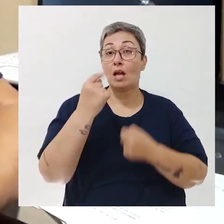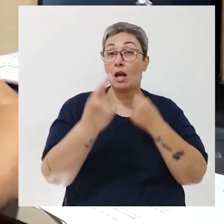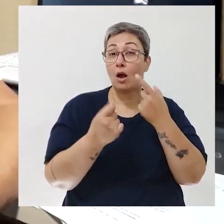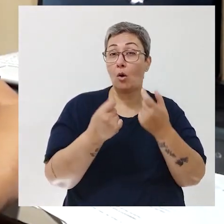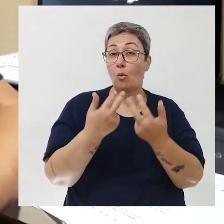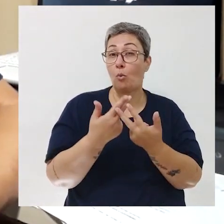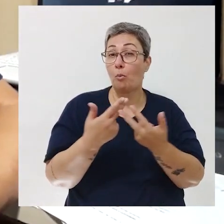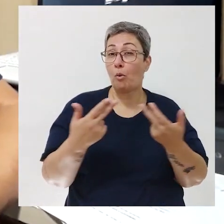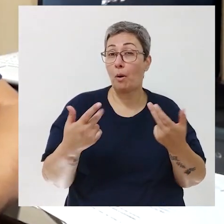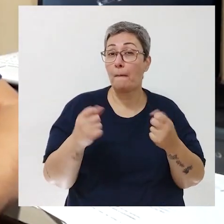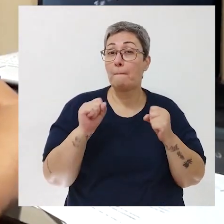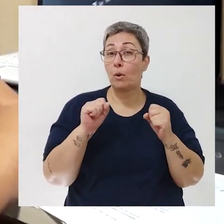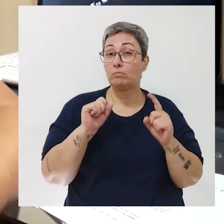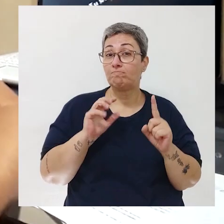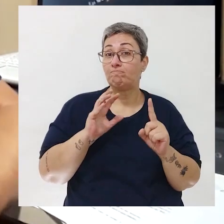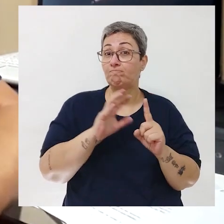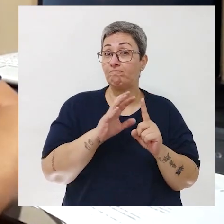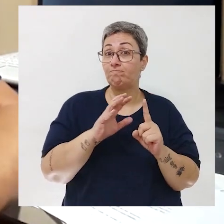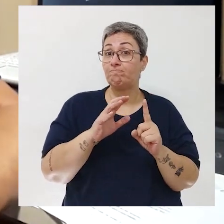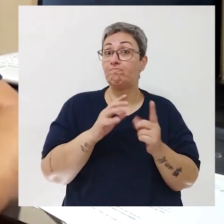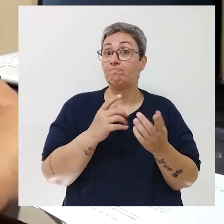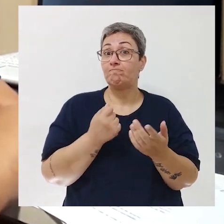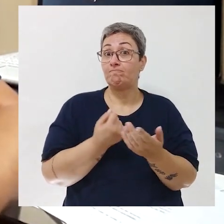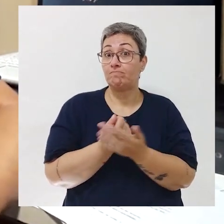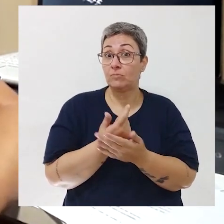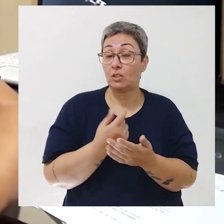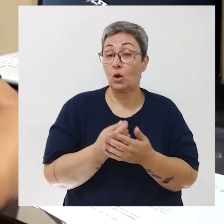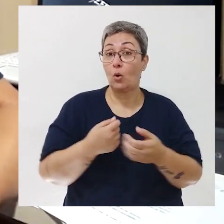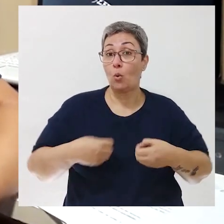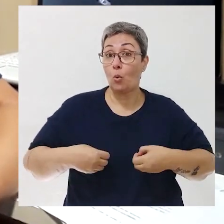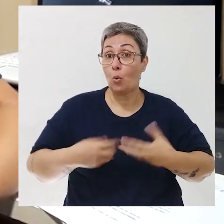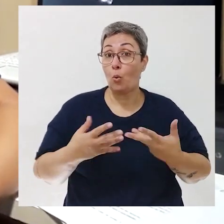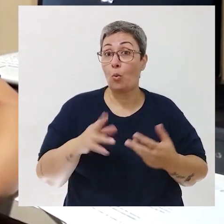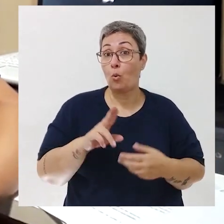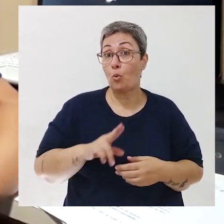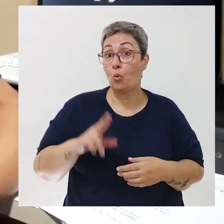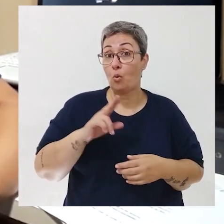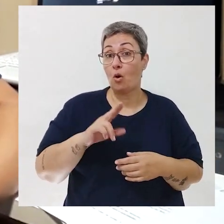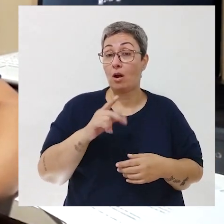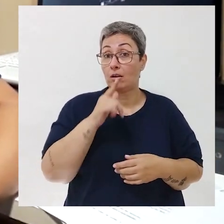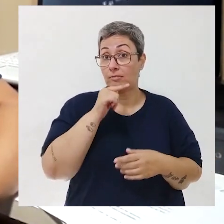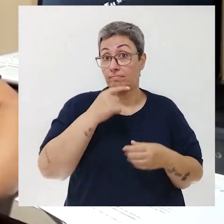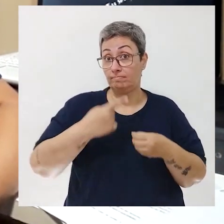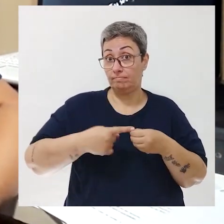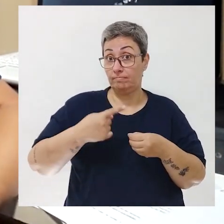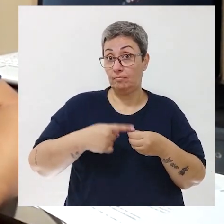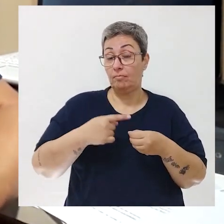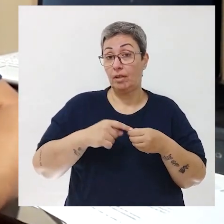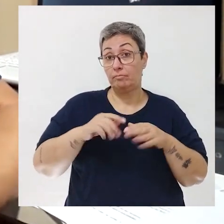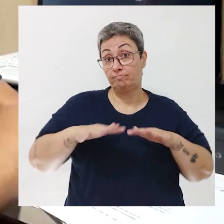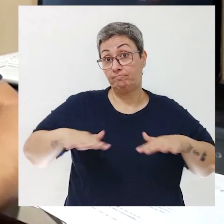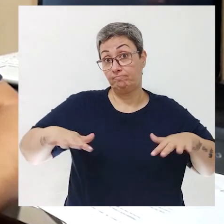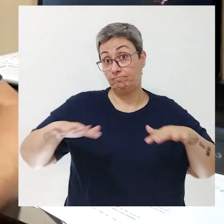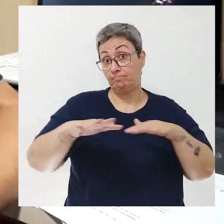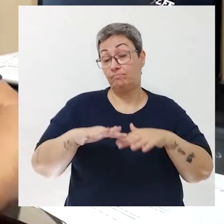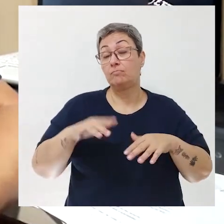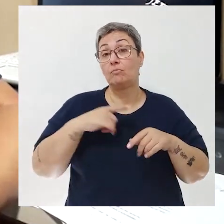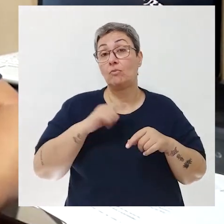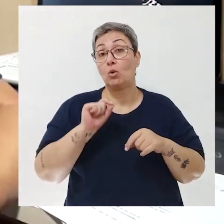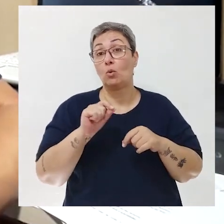Alguns fatores podem afetar o consumo de água numa cidade, né? De um modo